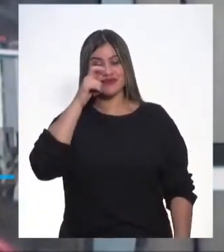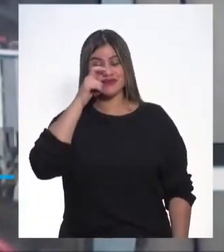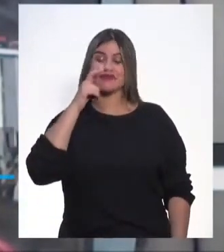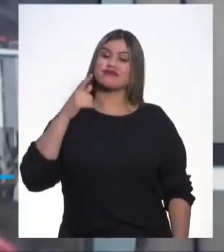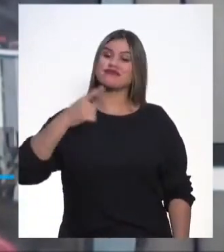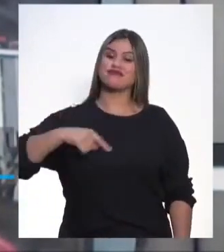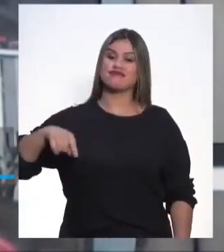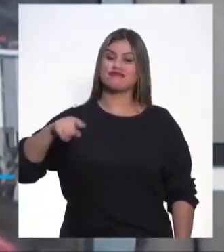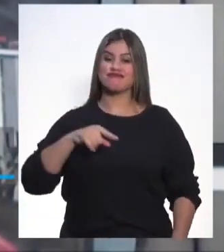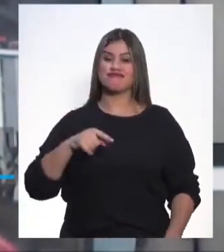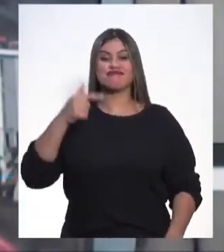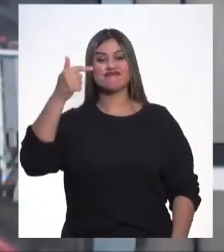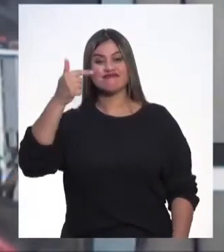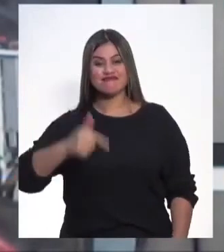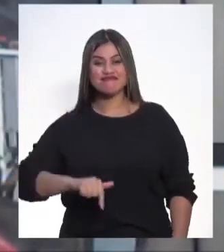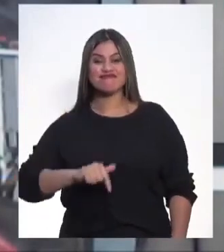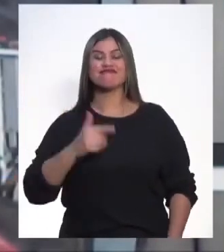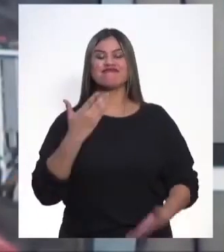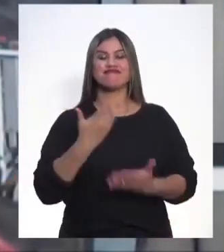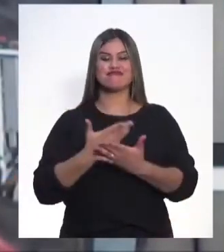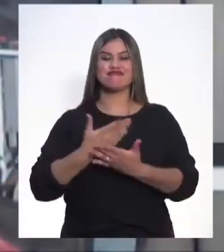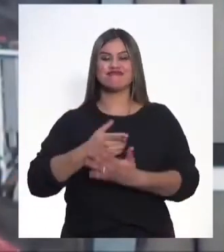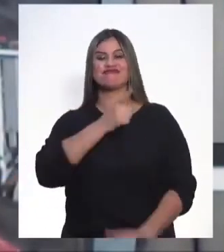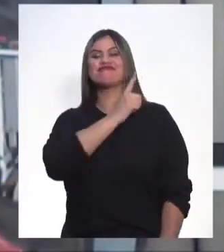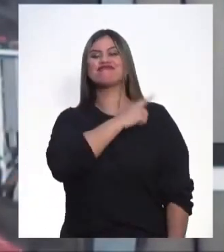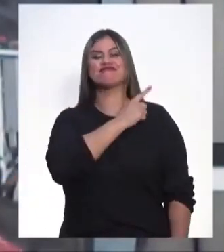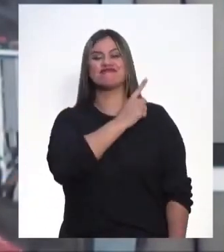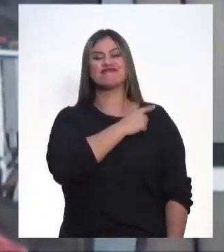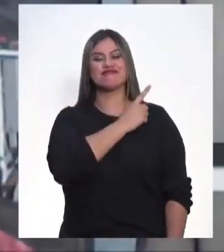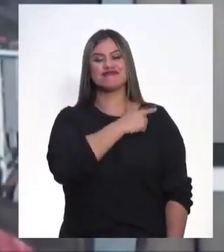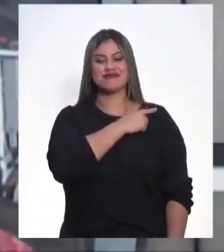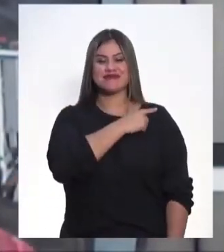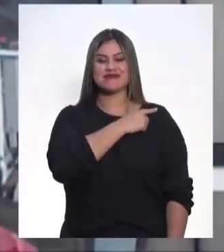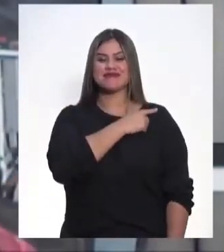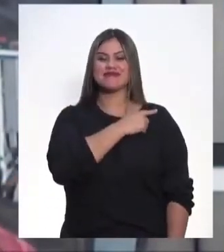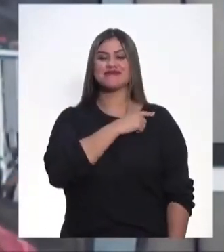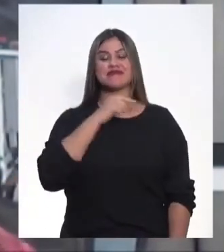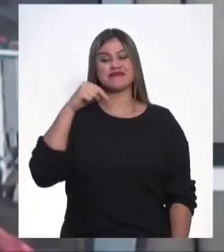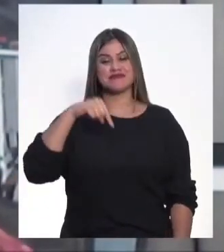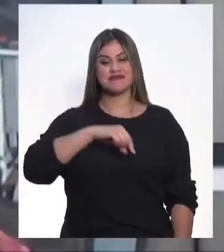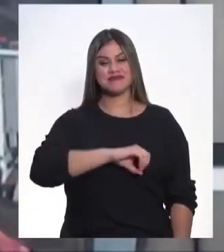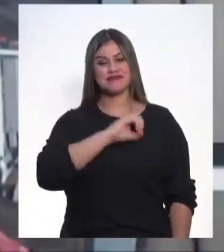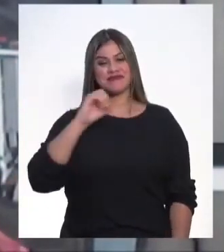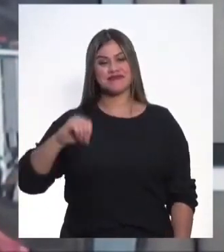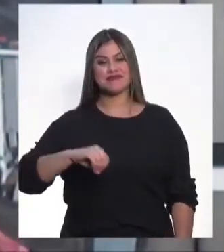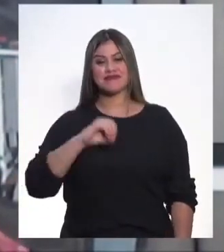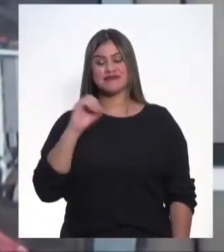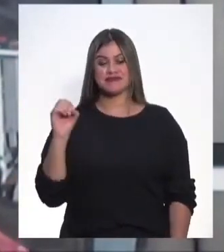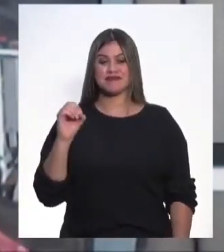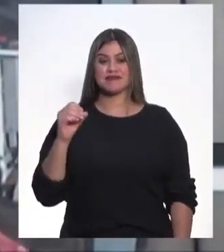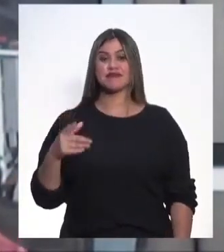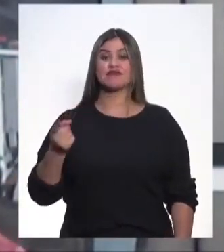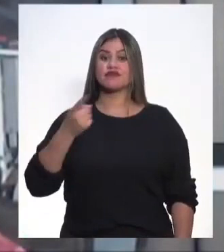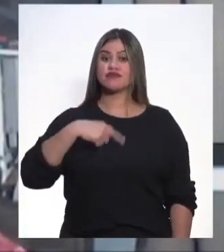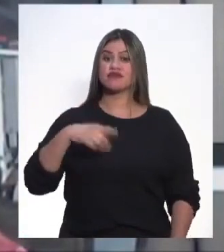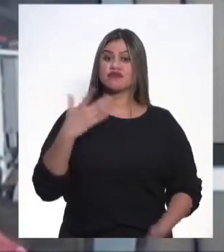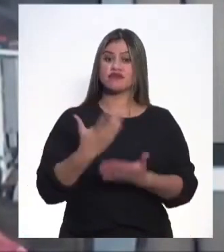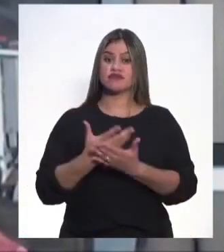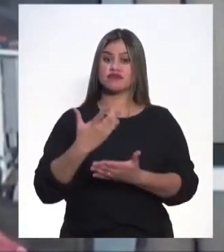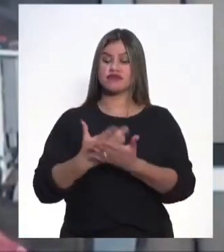estamos aqui em mais uma aula do primeiro ano do ensino médio aqui no Centro de Mídias. Nós vamos ter aqui uma aula